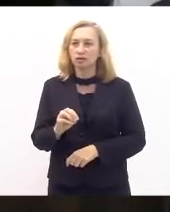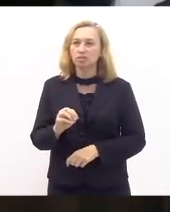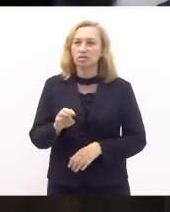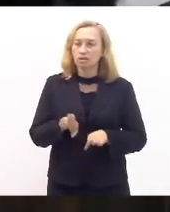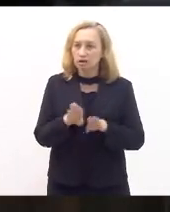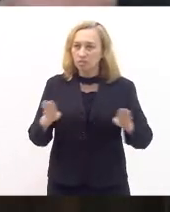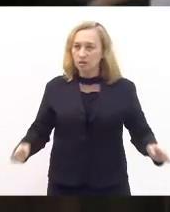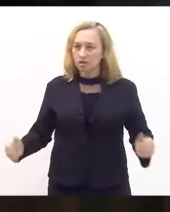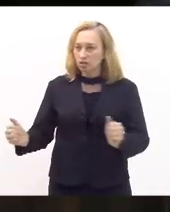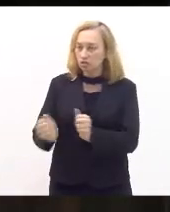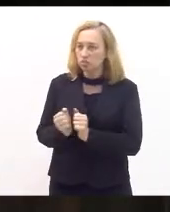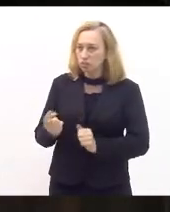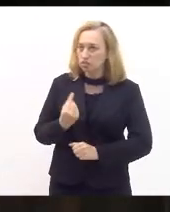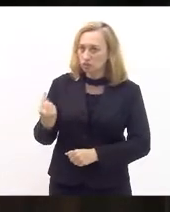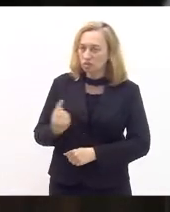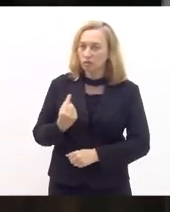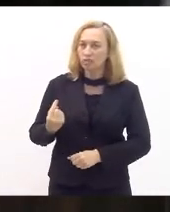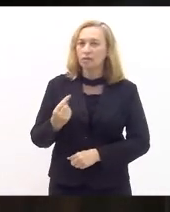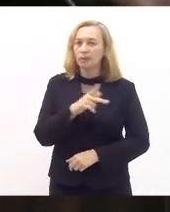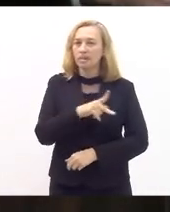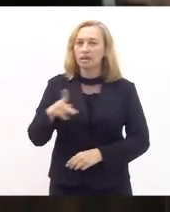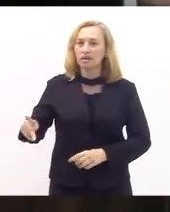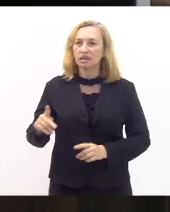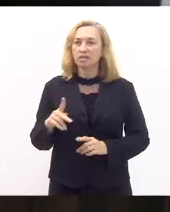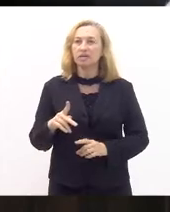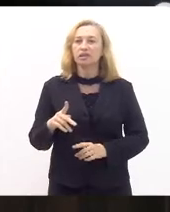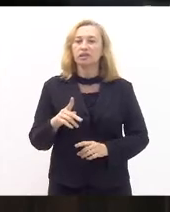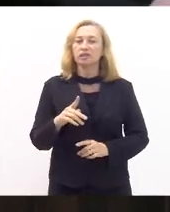a mesa conosco, nosso presidente da SEDAI.